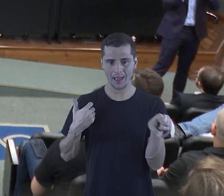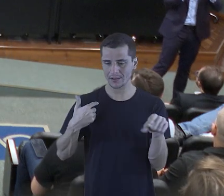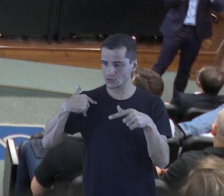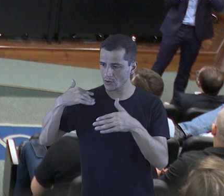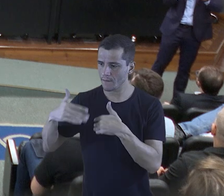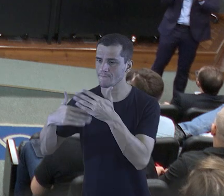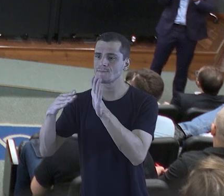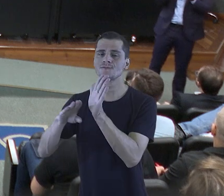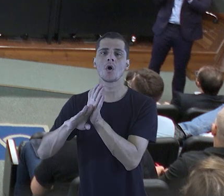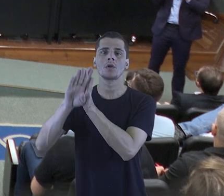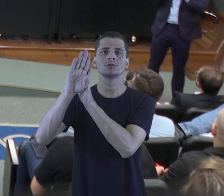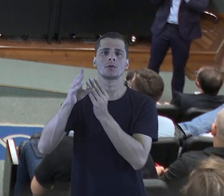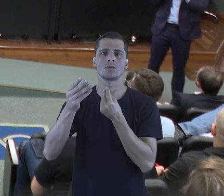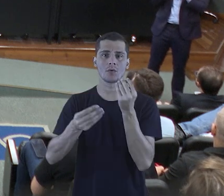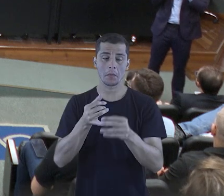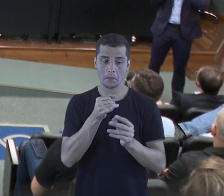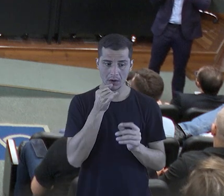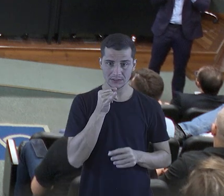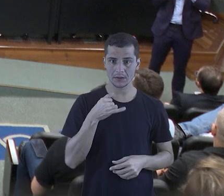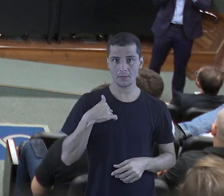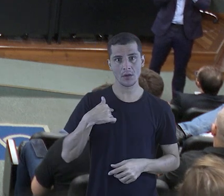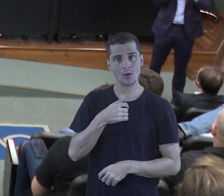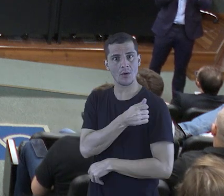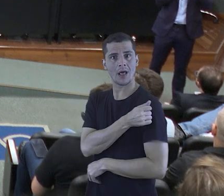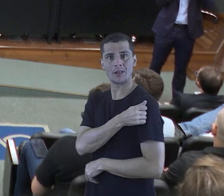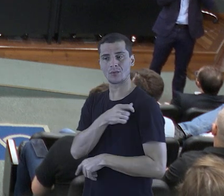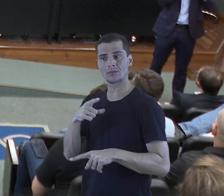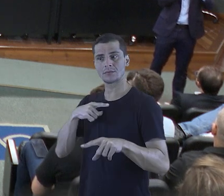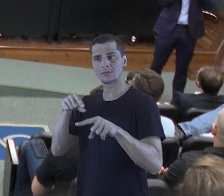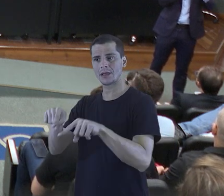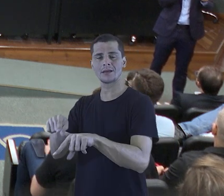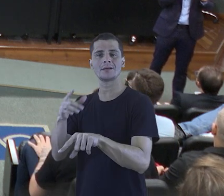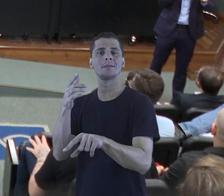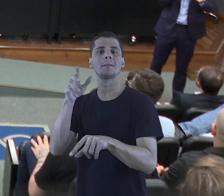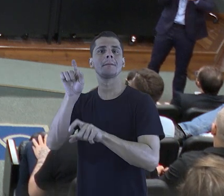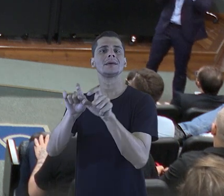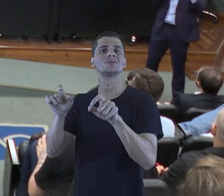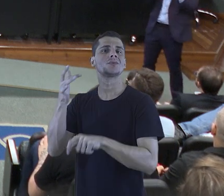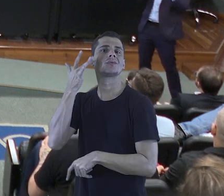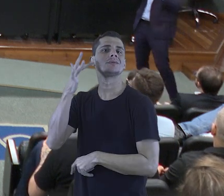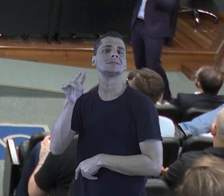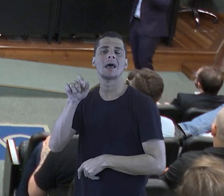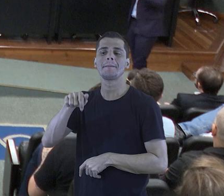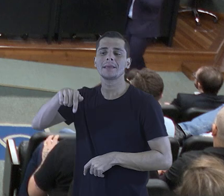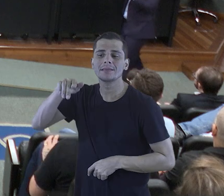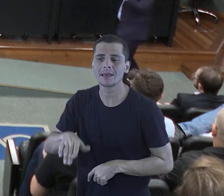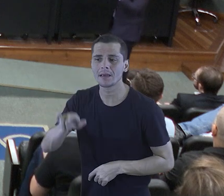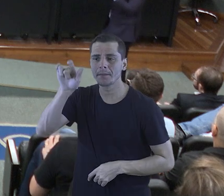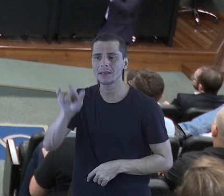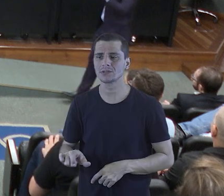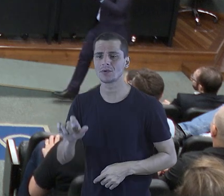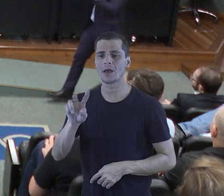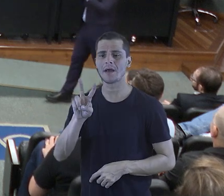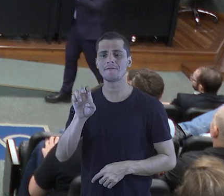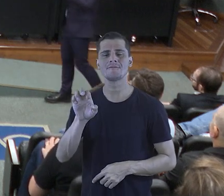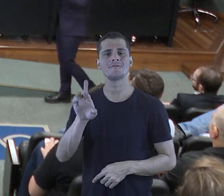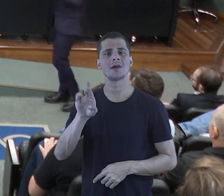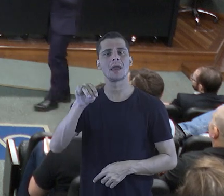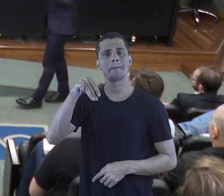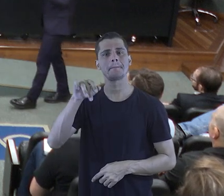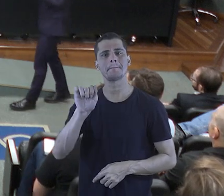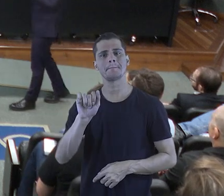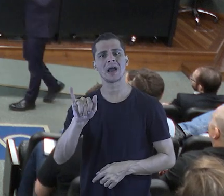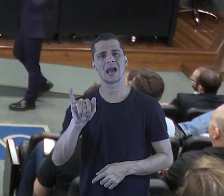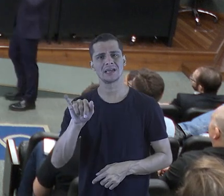sabem quem foi o Romário. acham que Romário foi só deputado, senador, sei lá o quê. Nunca viram o